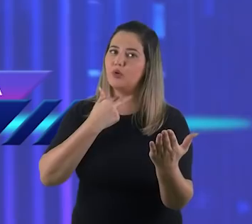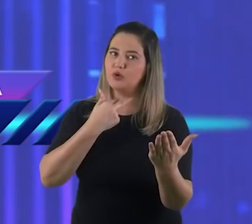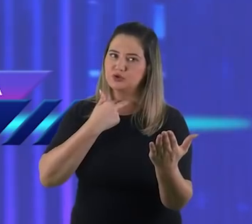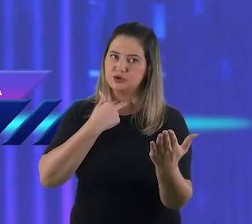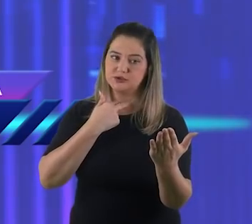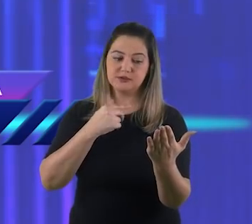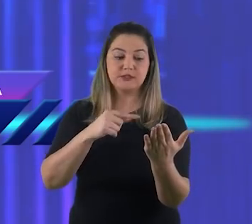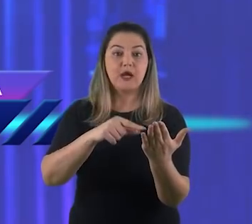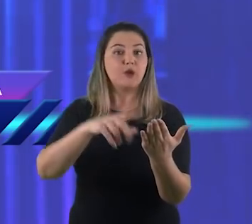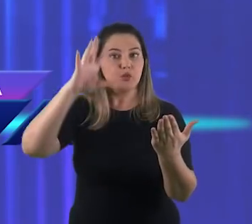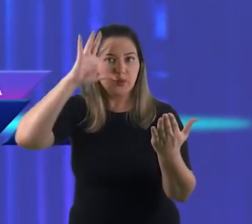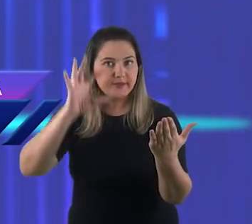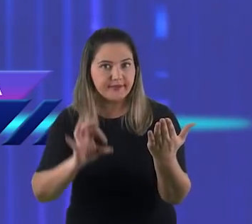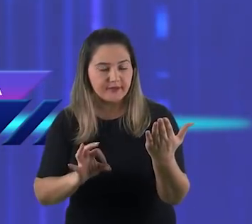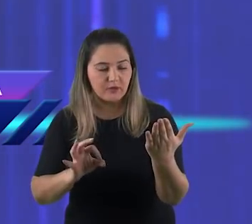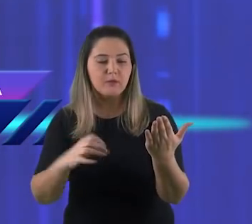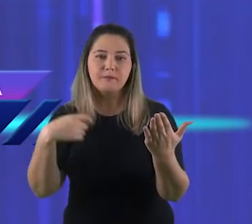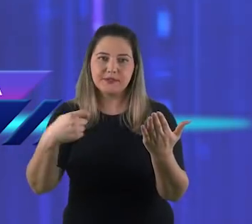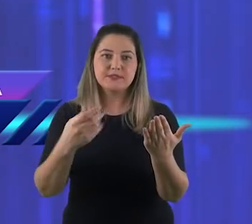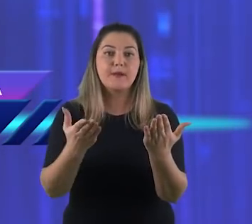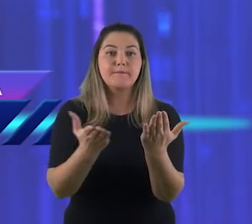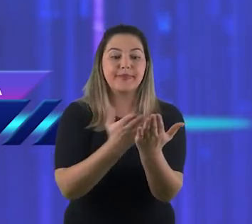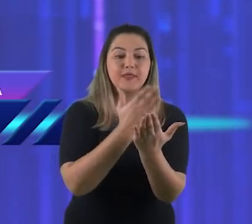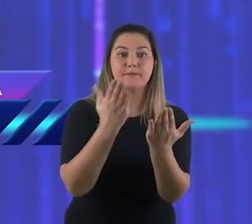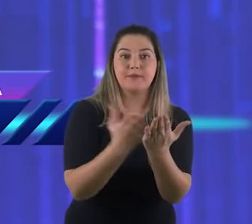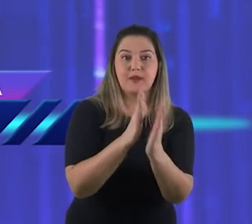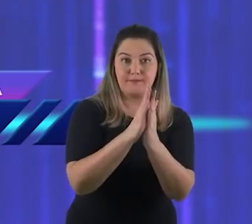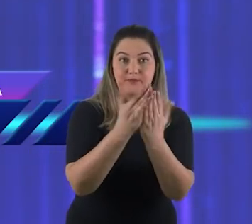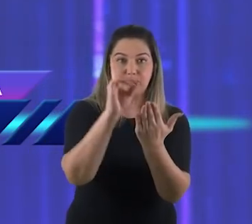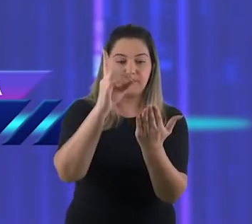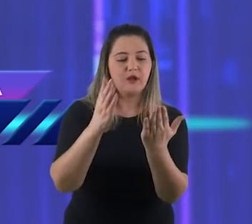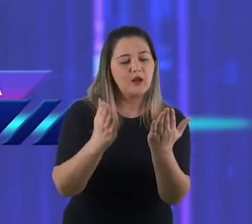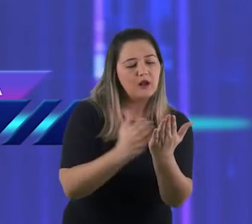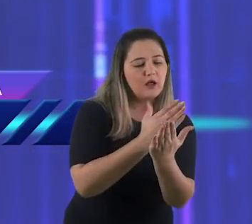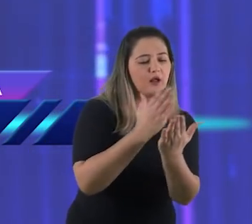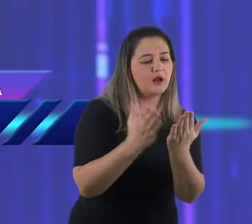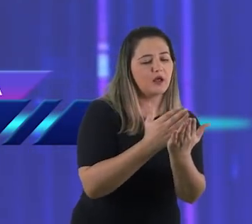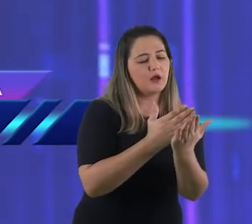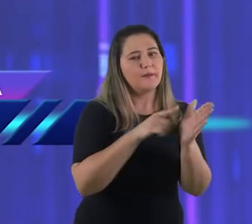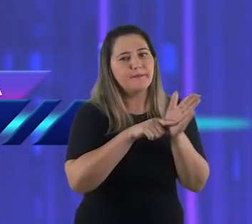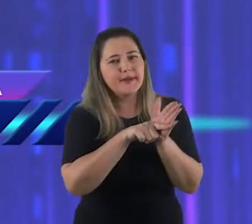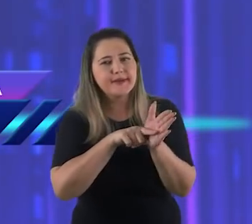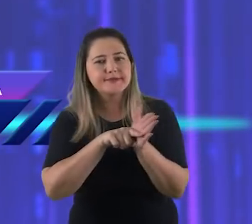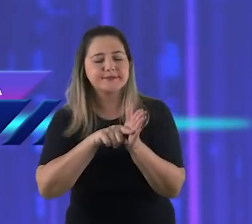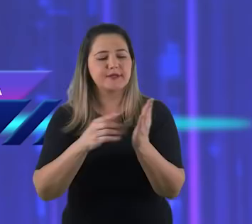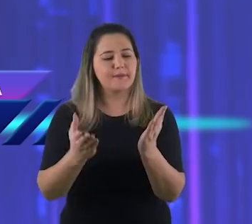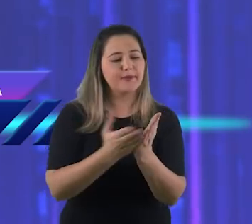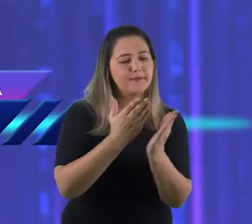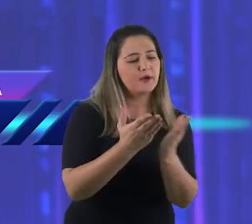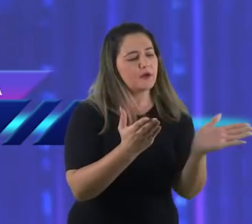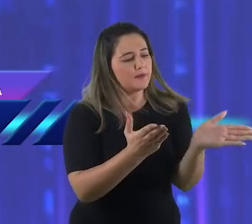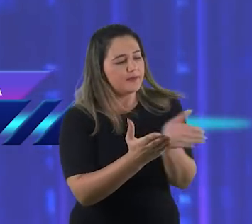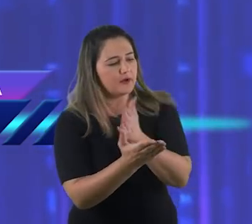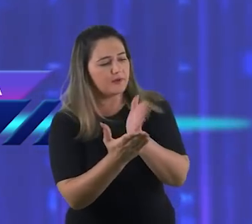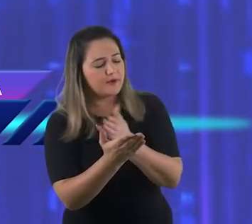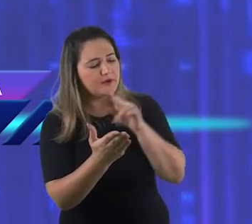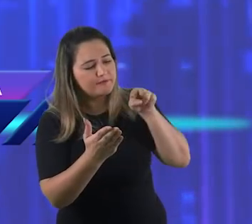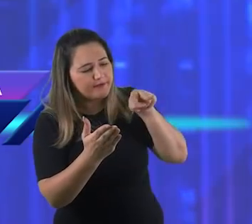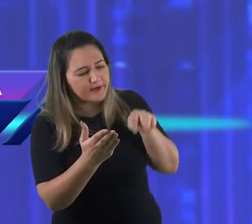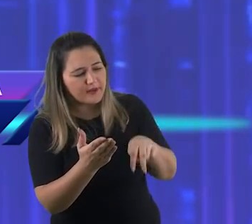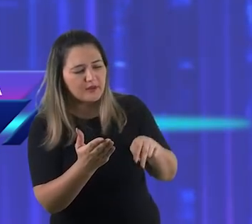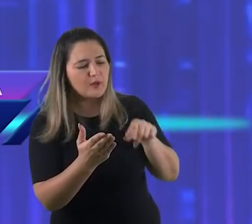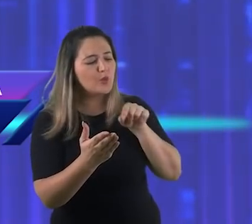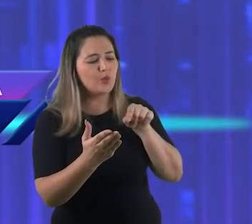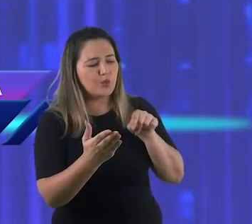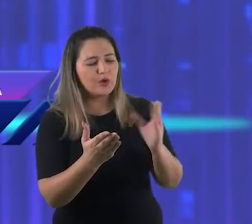é ela própria que precisa se interpretar. É a Bíblia que se auto-explica. Se eu